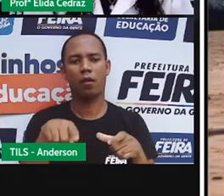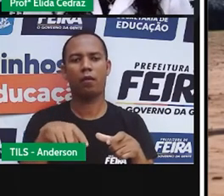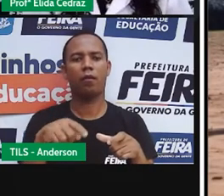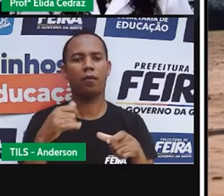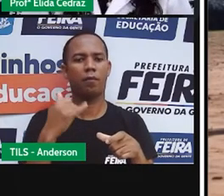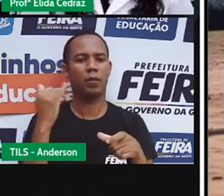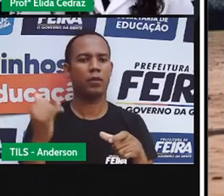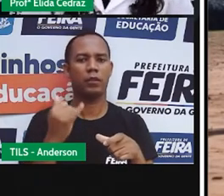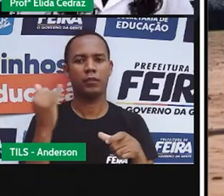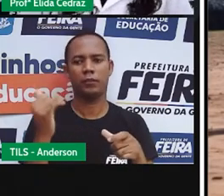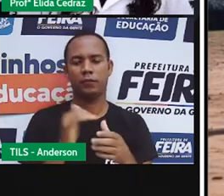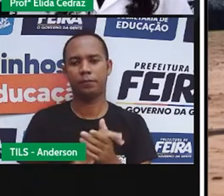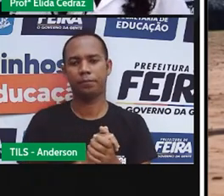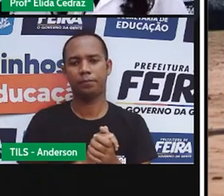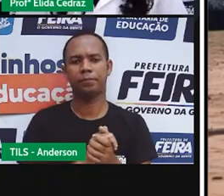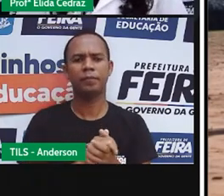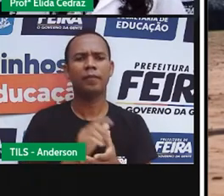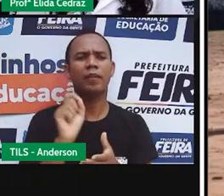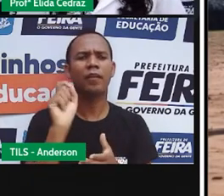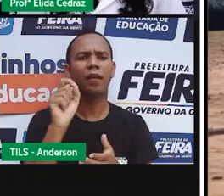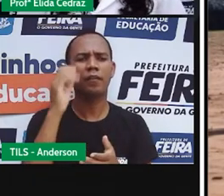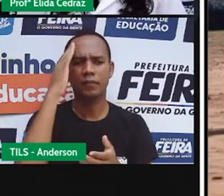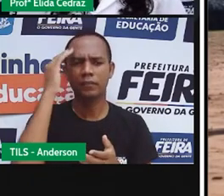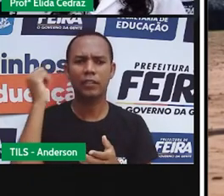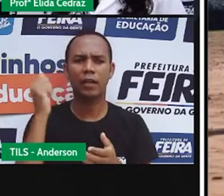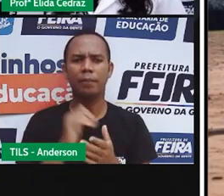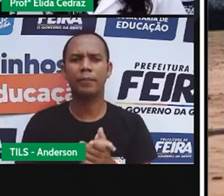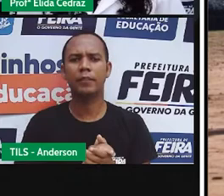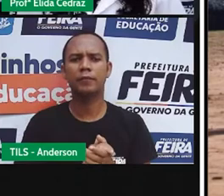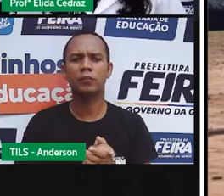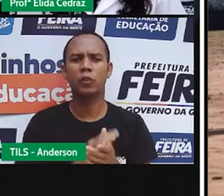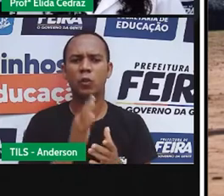legal? Quem sabe o que é isso?